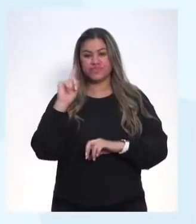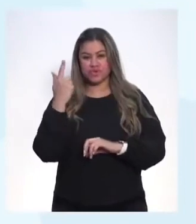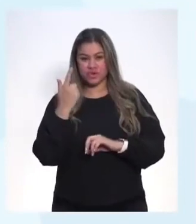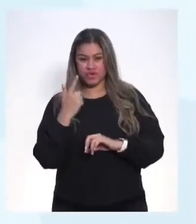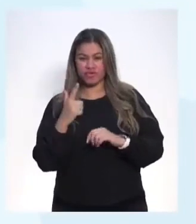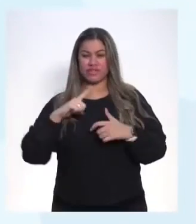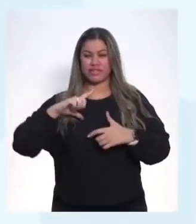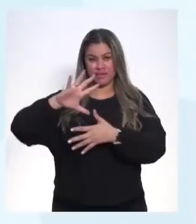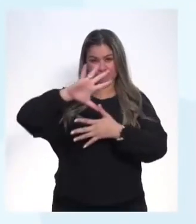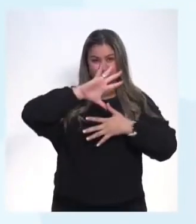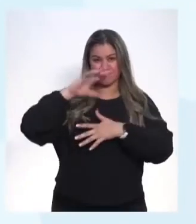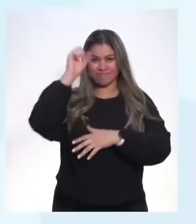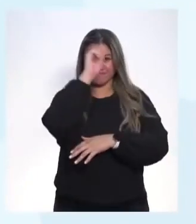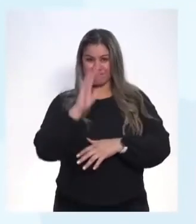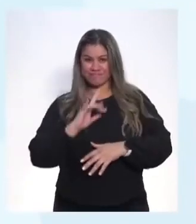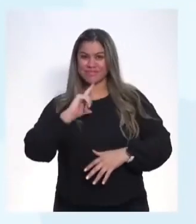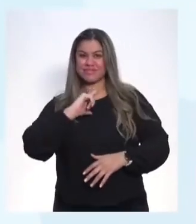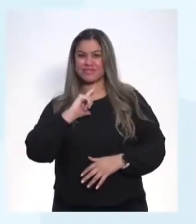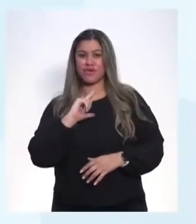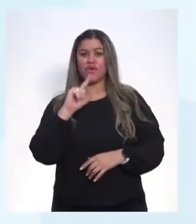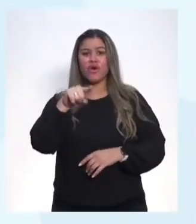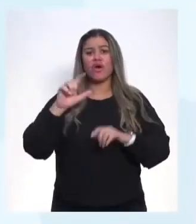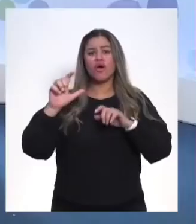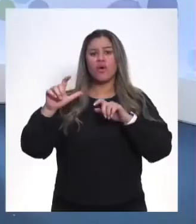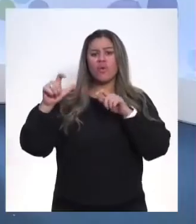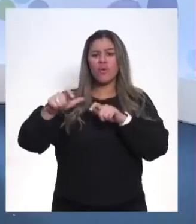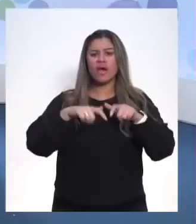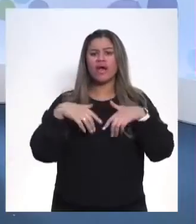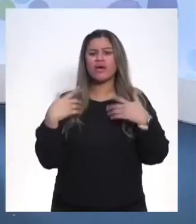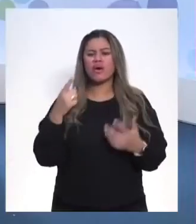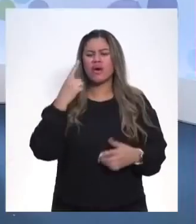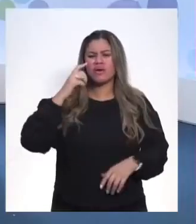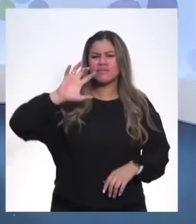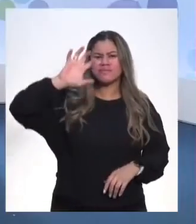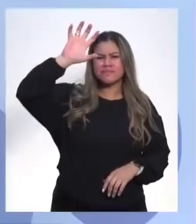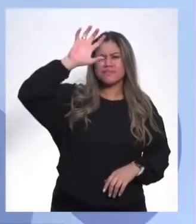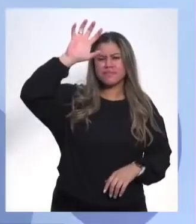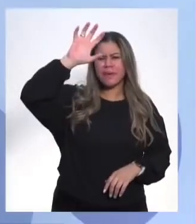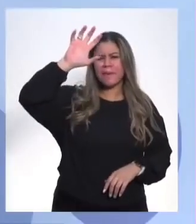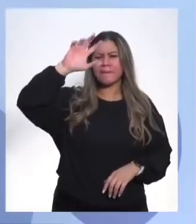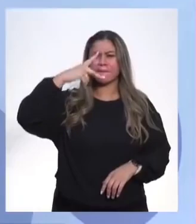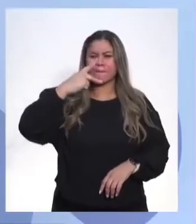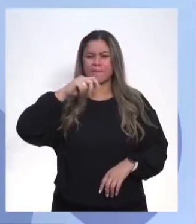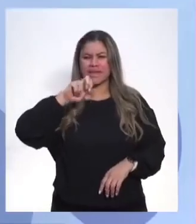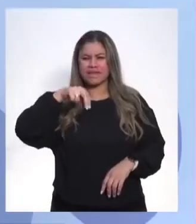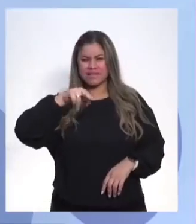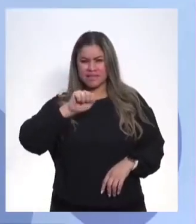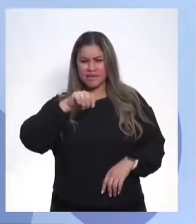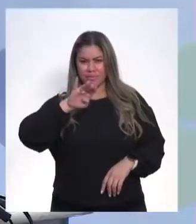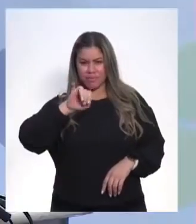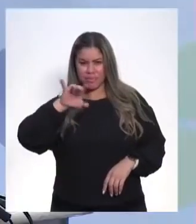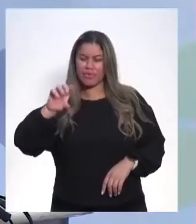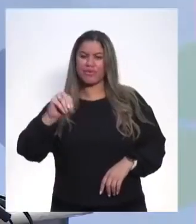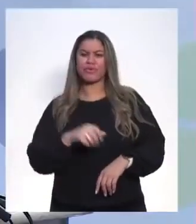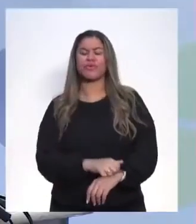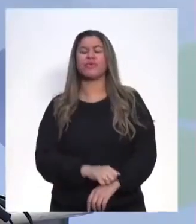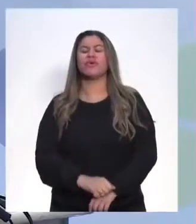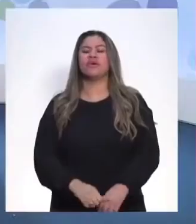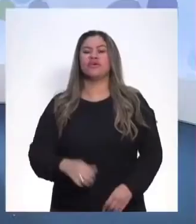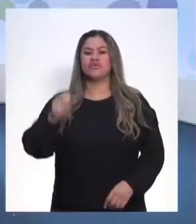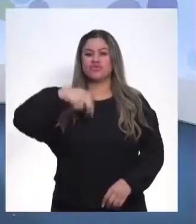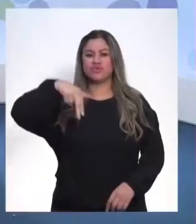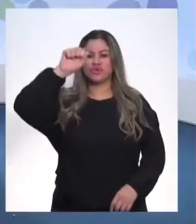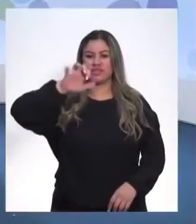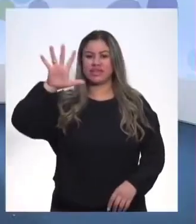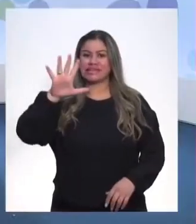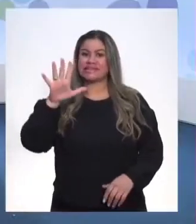até o mapa do Brasil. Eu Que estou lugar que vendo aqui. você é, Hércules? Está aqui em cima, aqui, ó. Pernambuco, Nordeste. Pernambuco, Porque eu não soltei